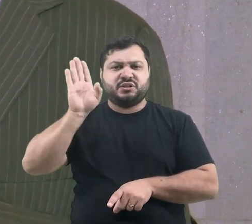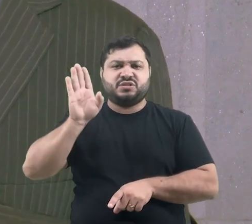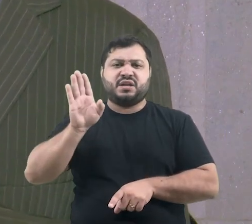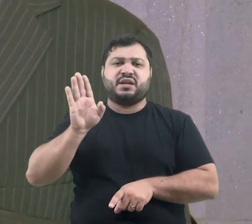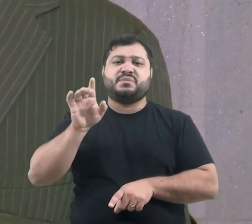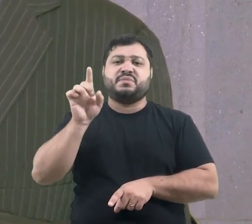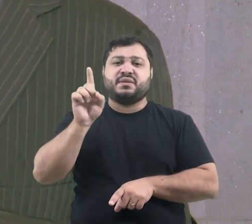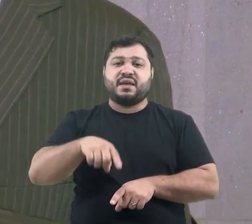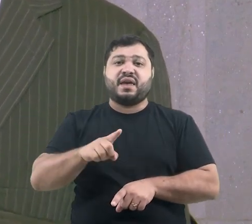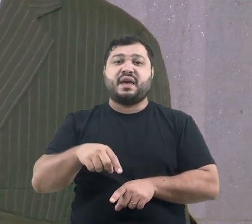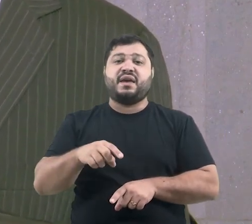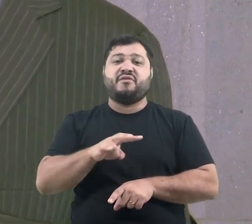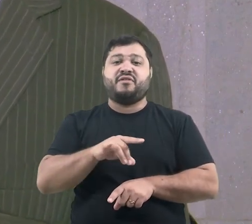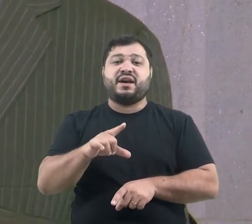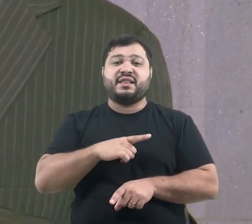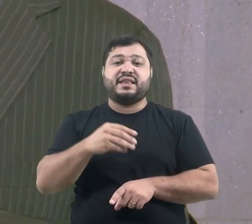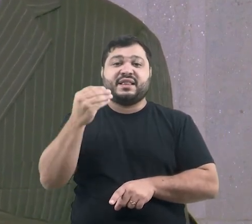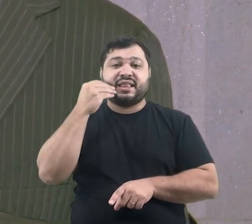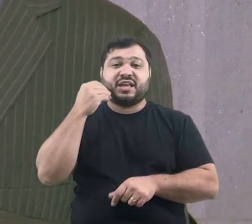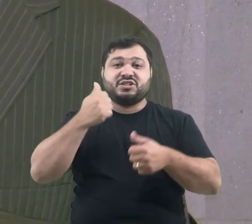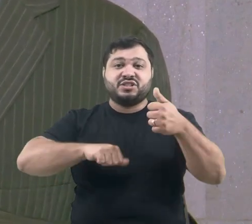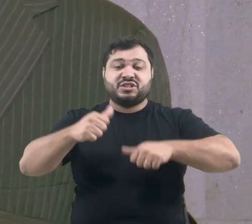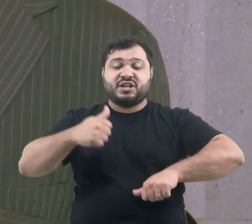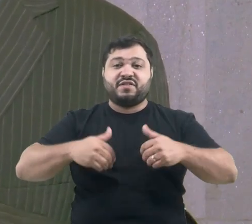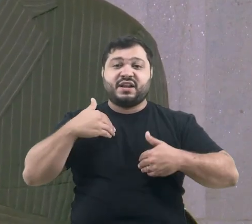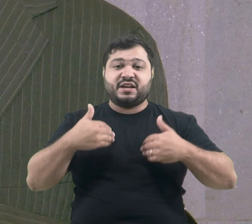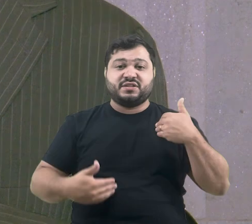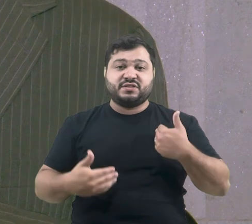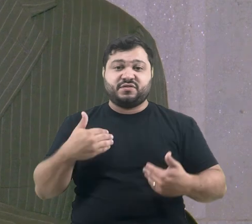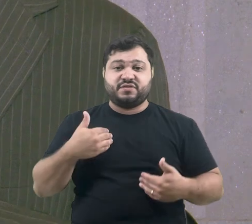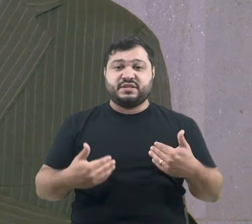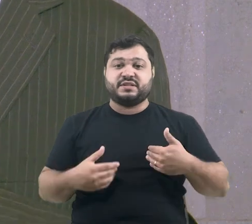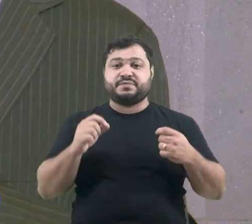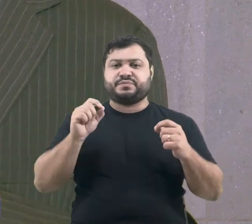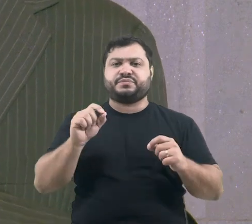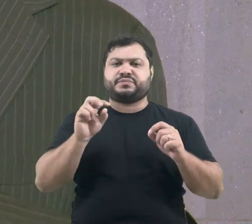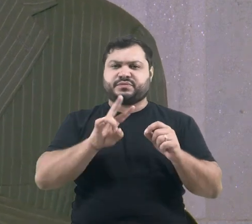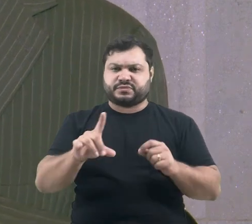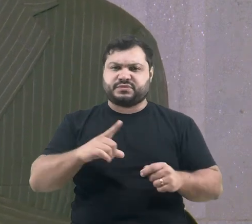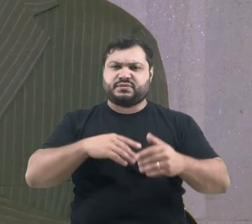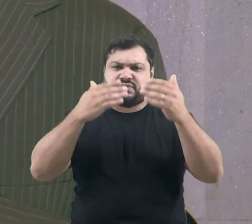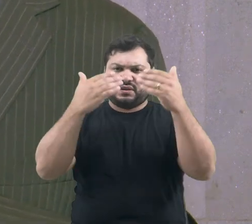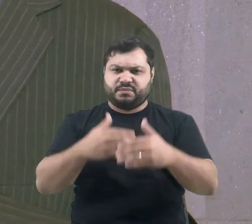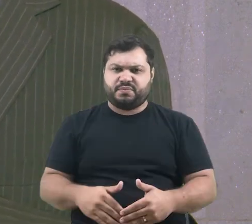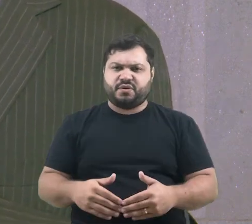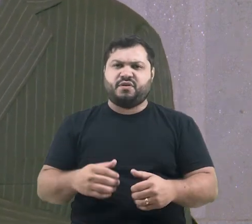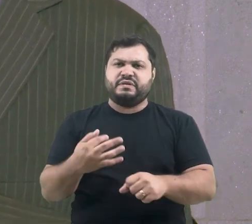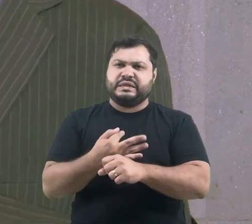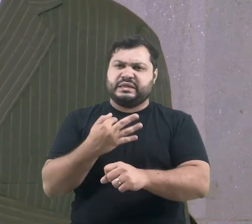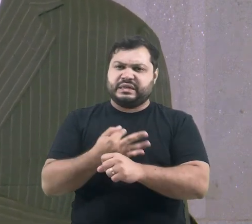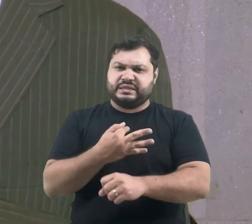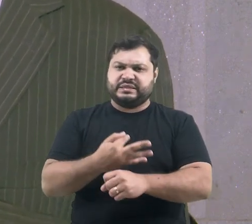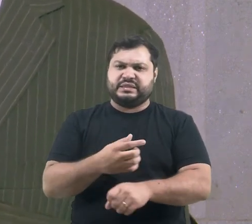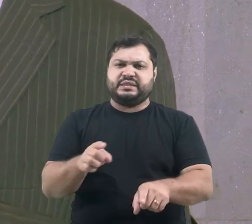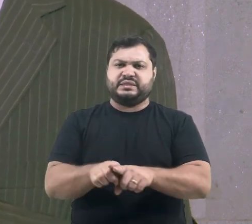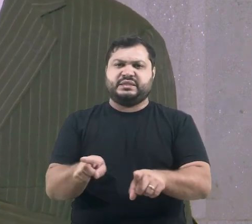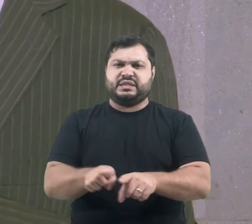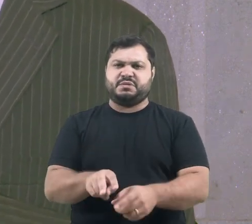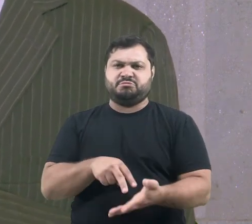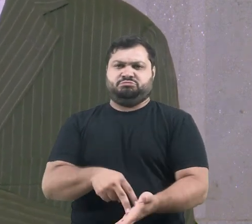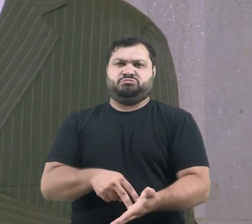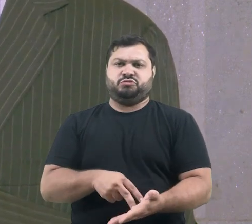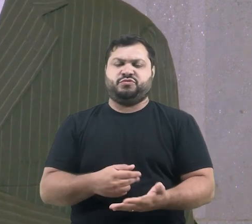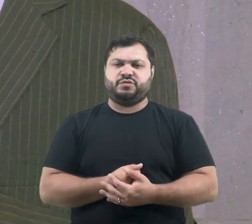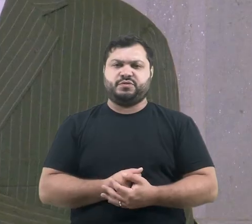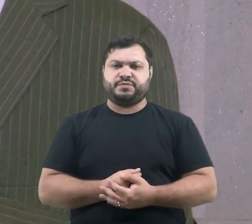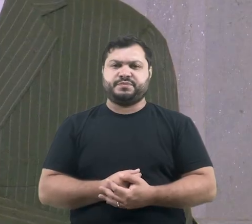a candidata ainda seria submetida a teste de avaliação física, no qual seriam postas à prova sua resistência